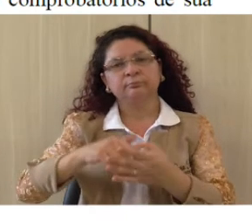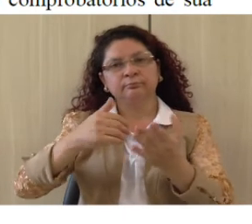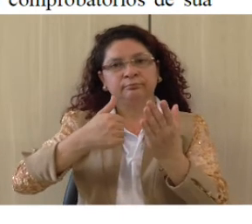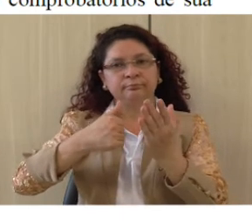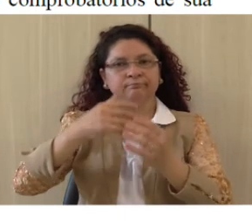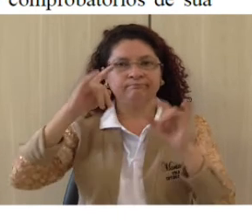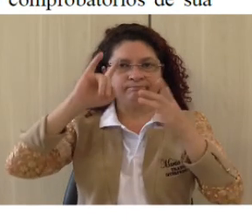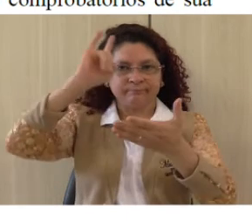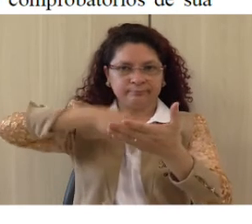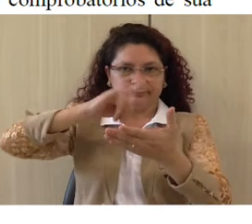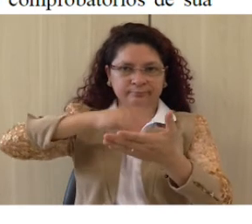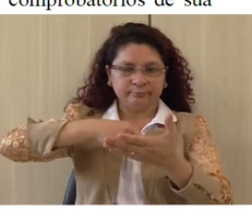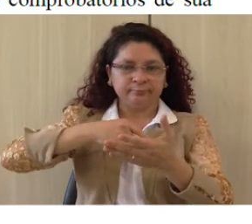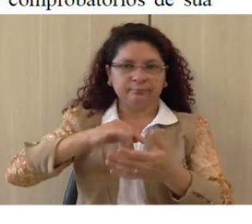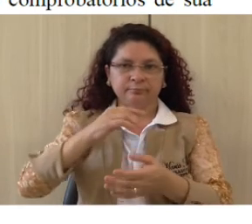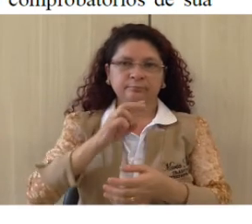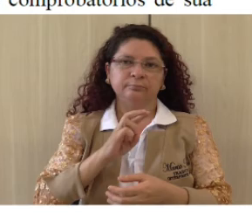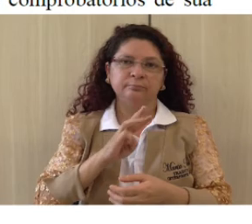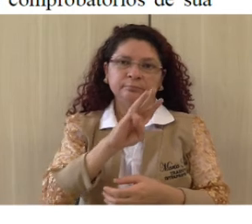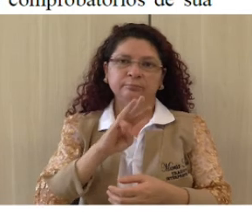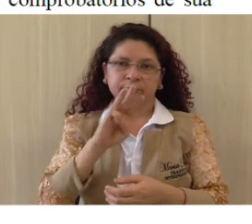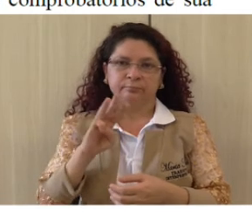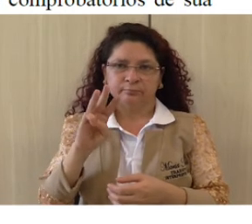eleitoral emitida a partir do endereço eletrônico